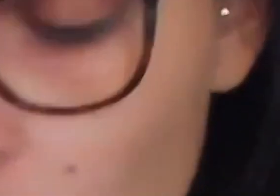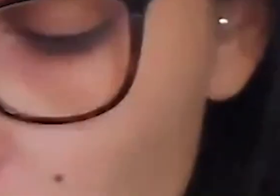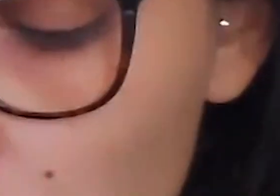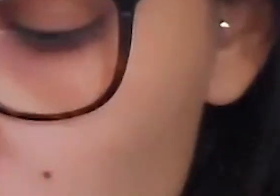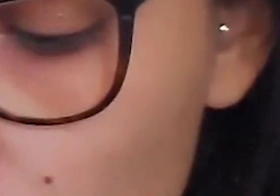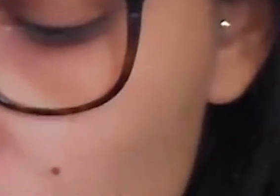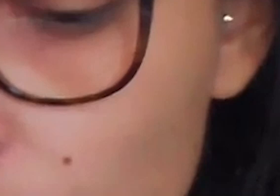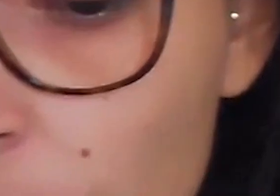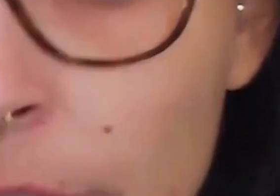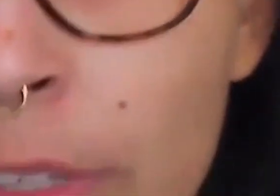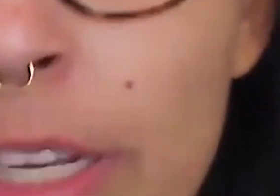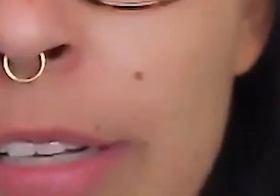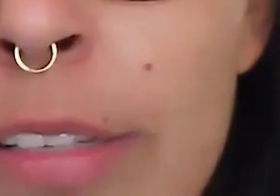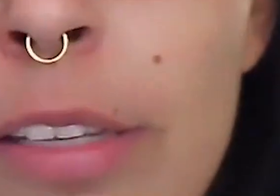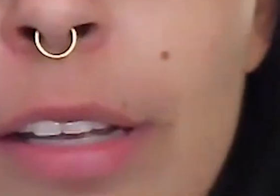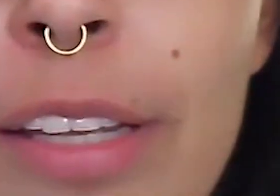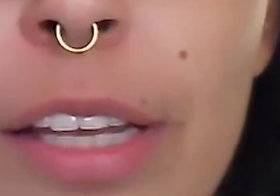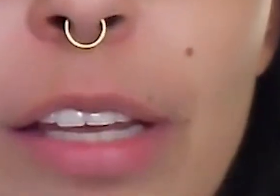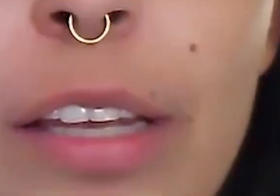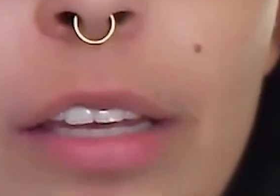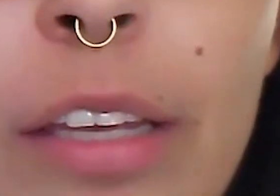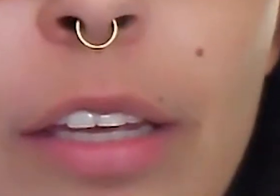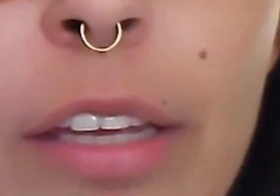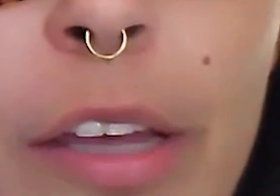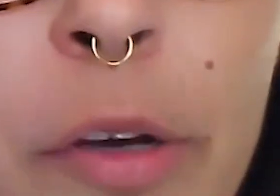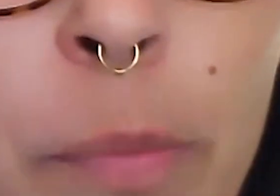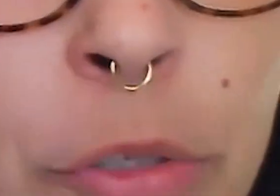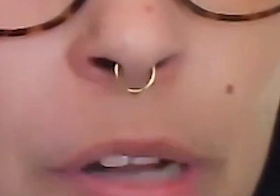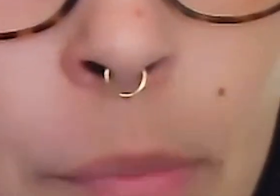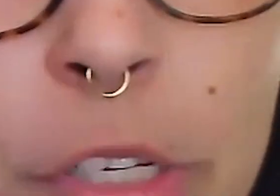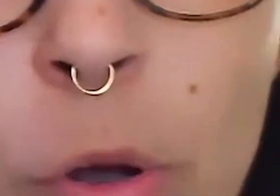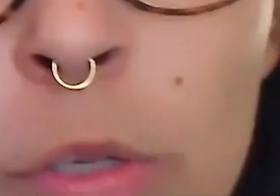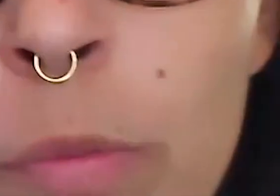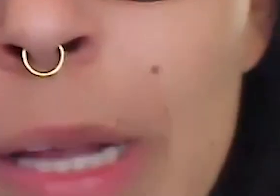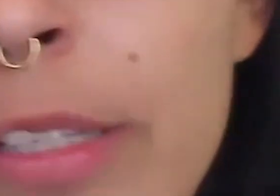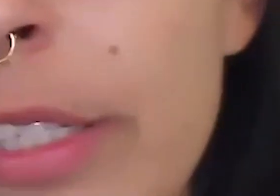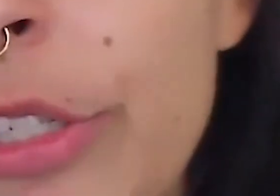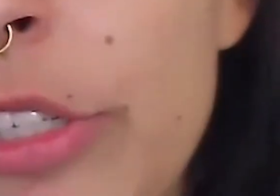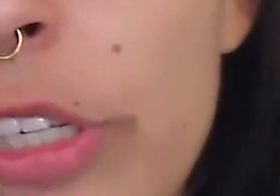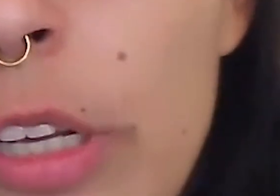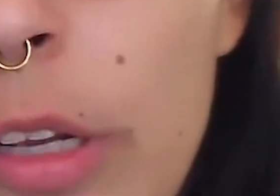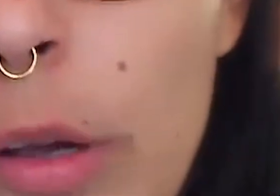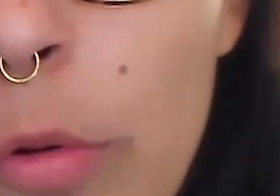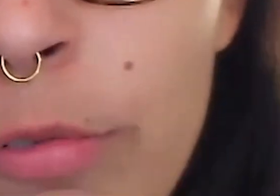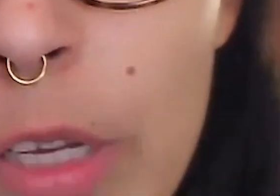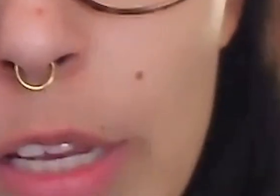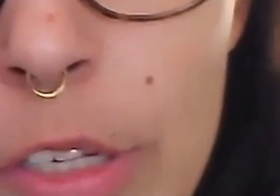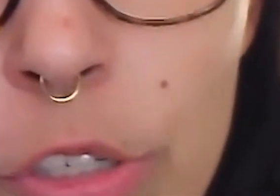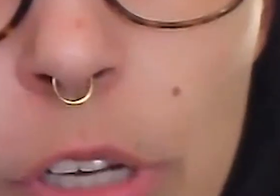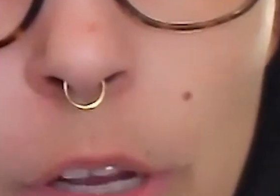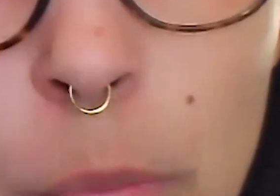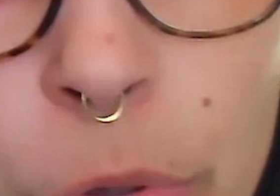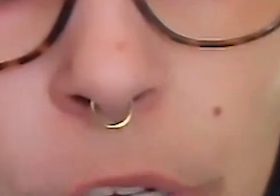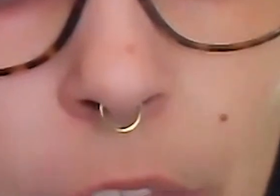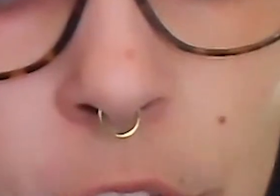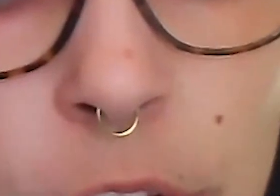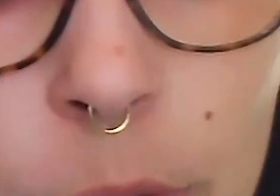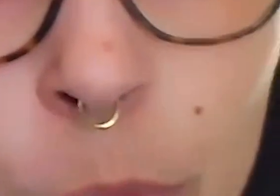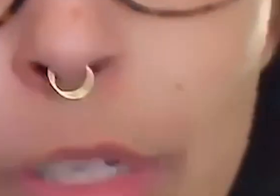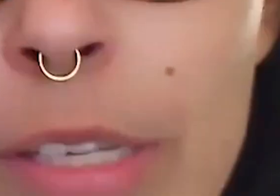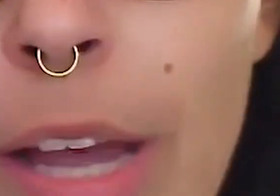um sinônimo de Vingança e eu particularmente eu gosto bastante de ouvir assistir